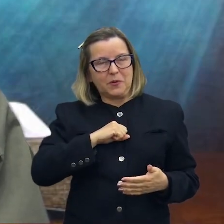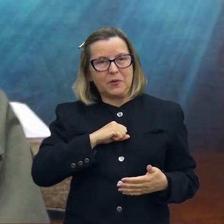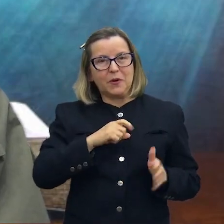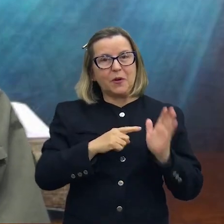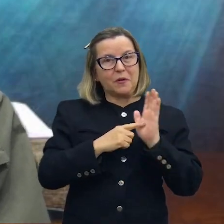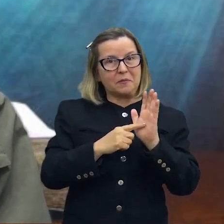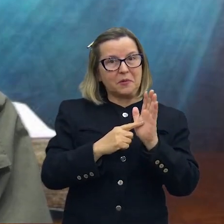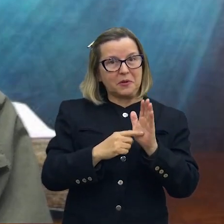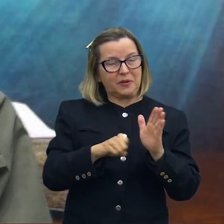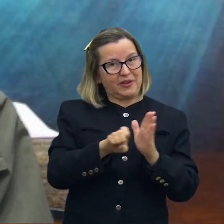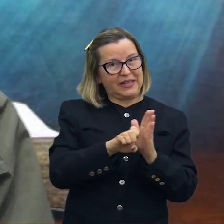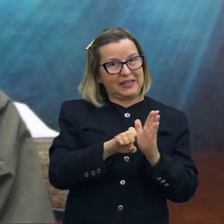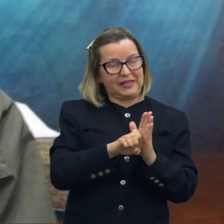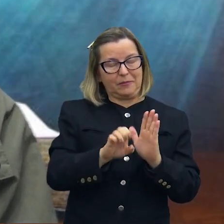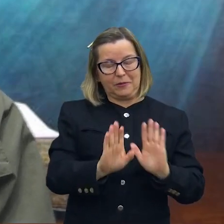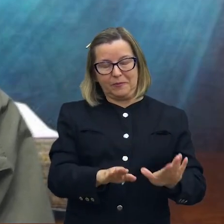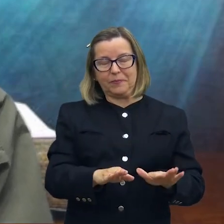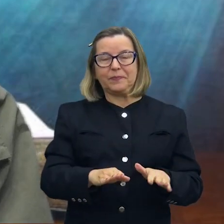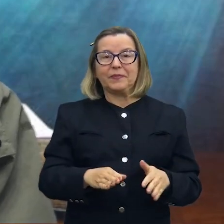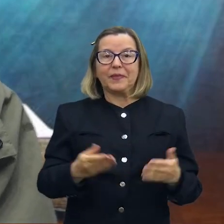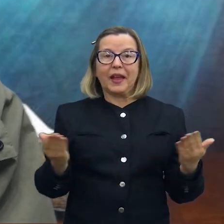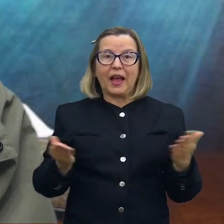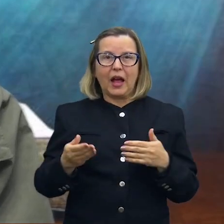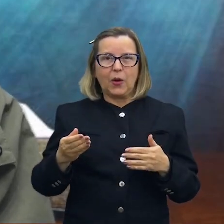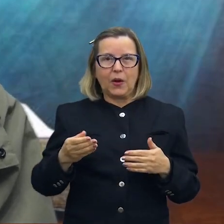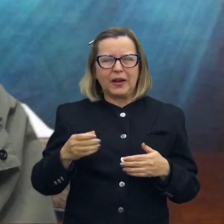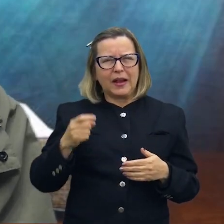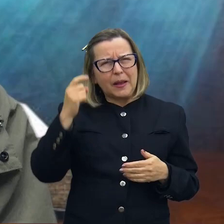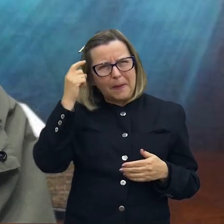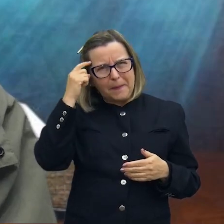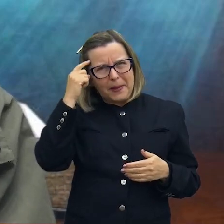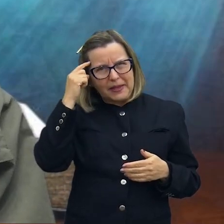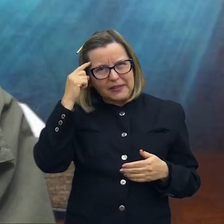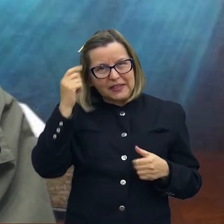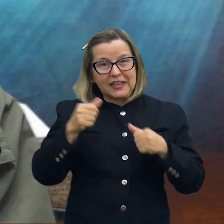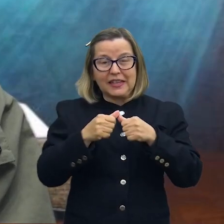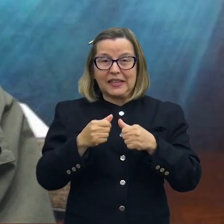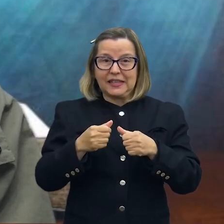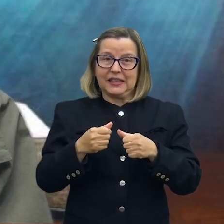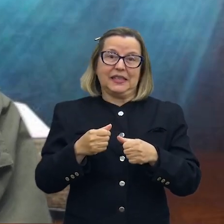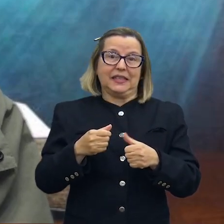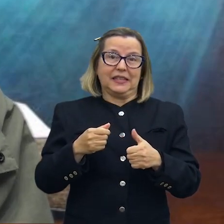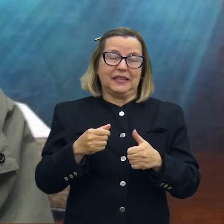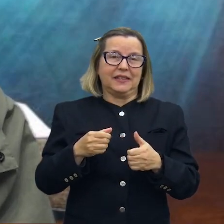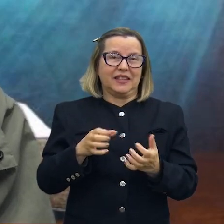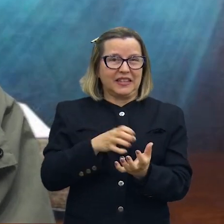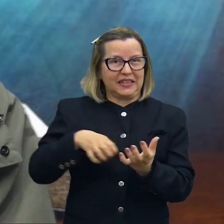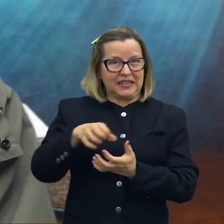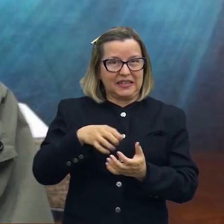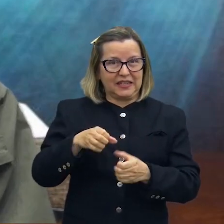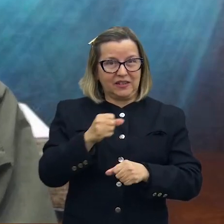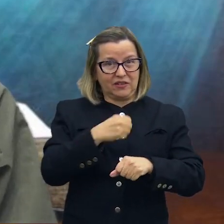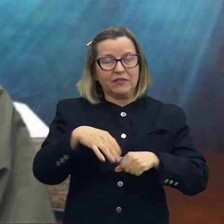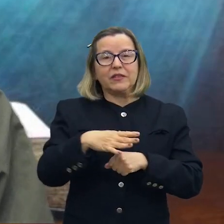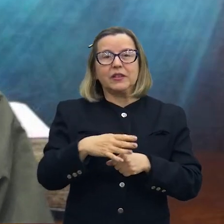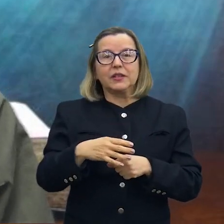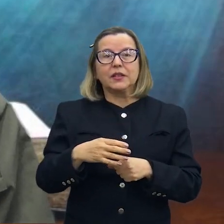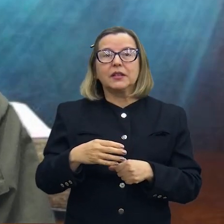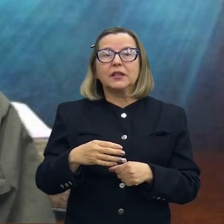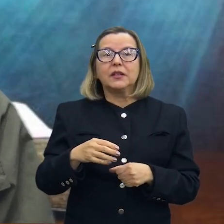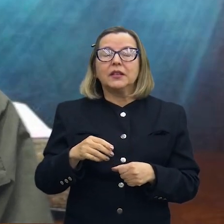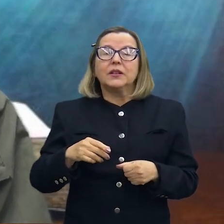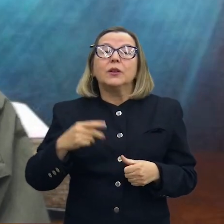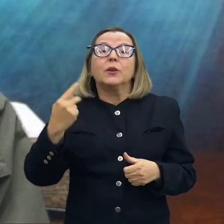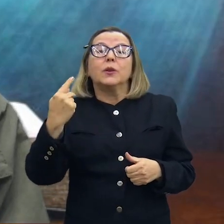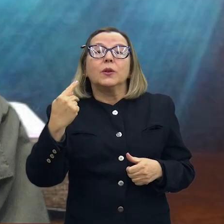Agora eu quero que você medite uma coisa. Com esta crise do Covid, como é que ficaram suas